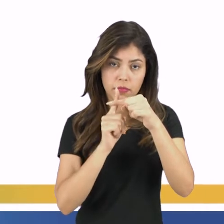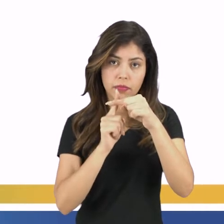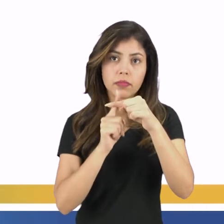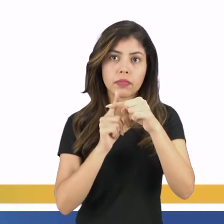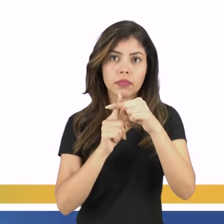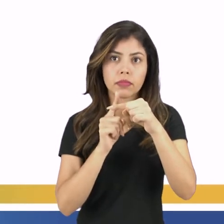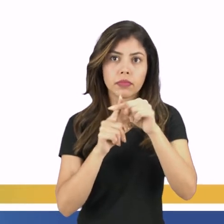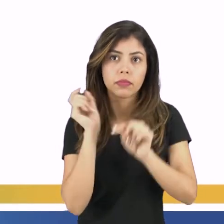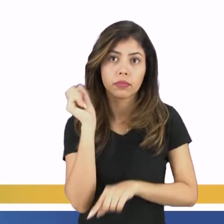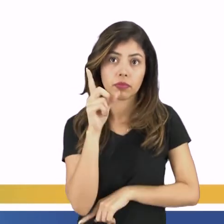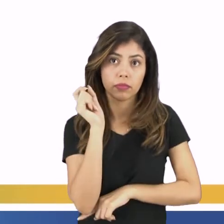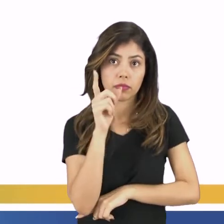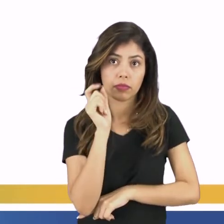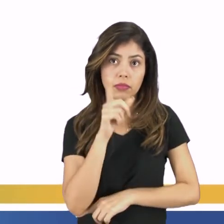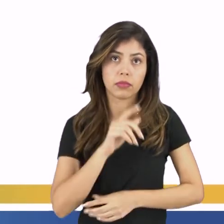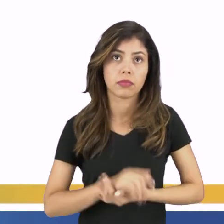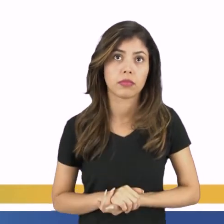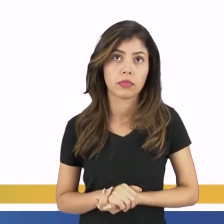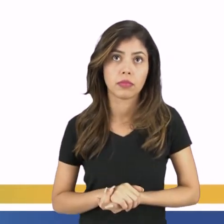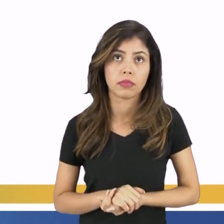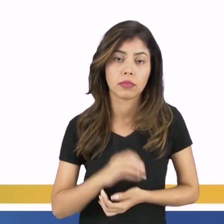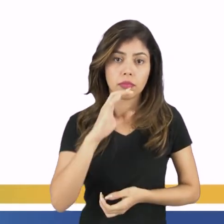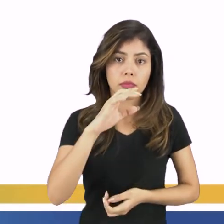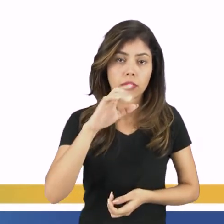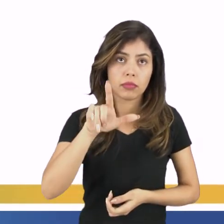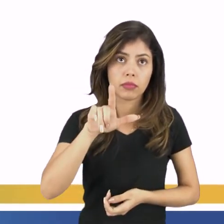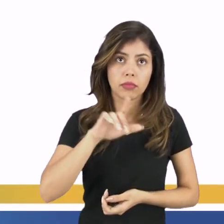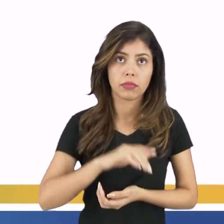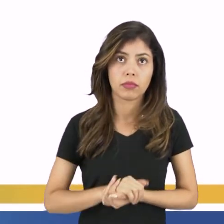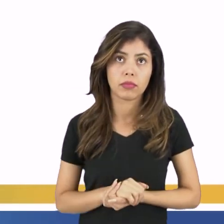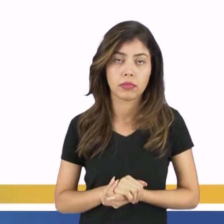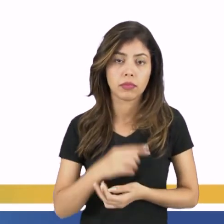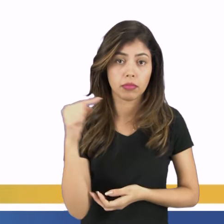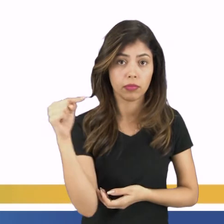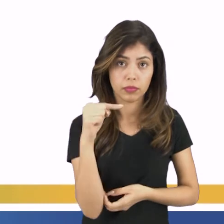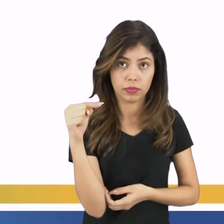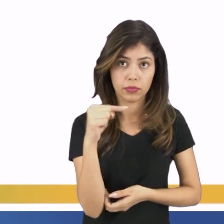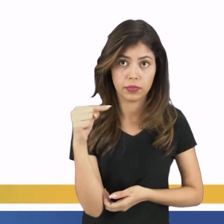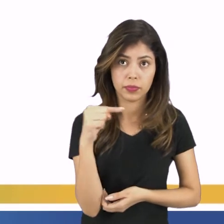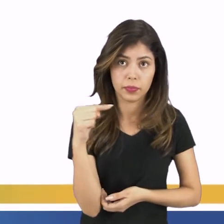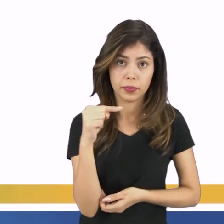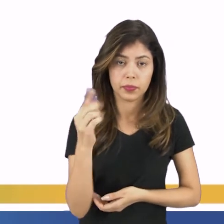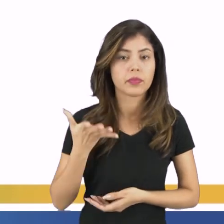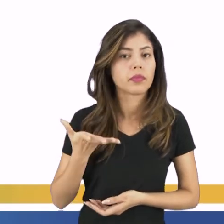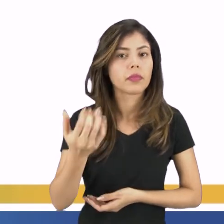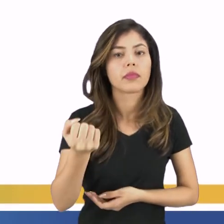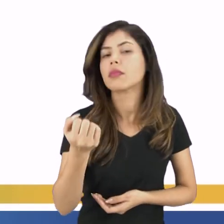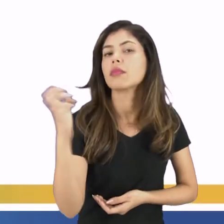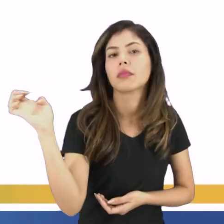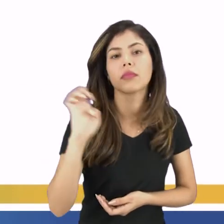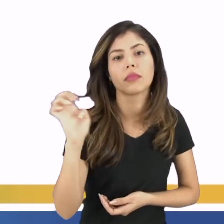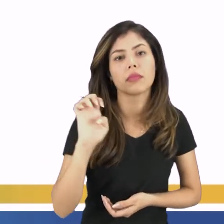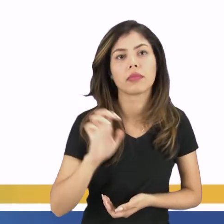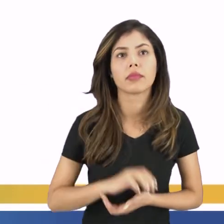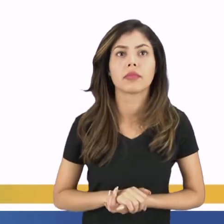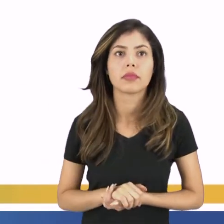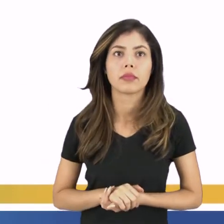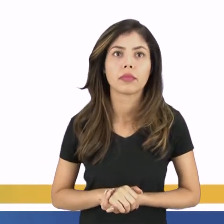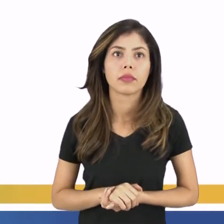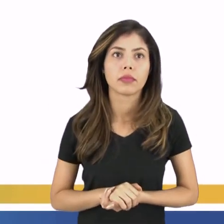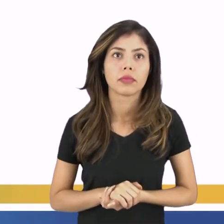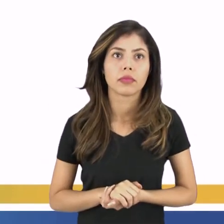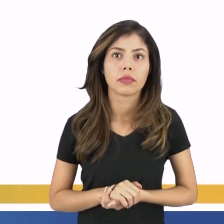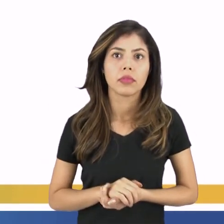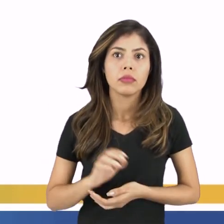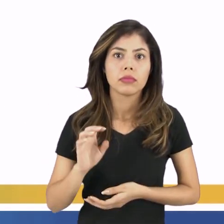cargas positivas. E o cloro é o íon negativo, porque ele vai receber elétrons. Então, nós temos aqui, ó, os